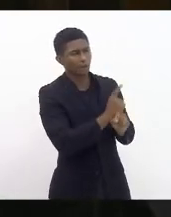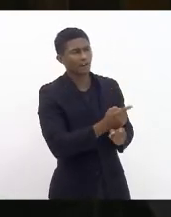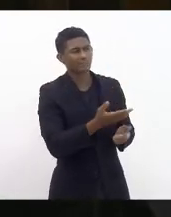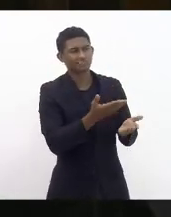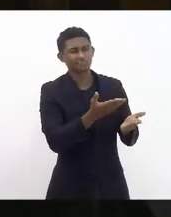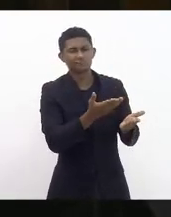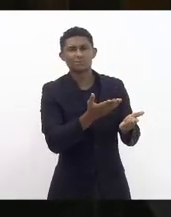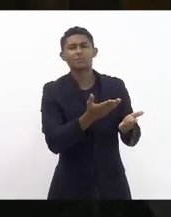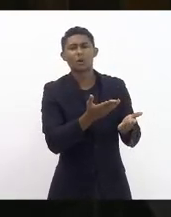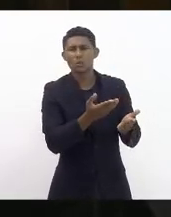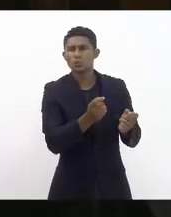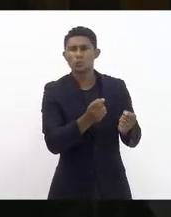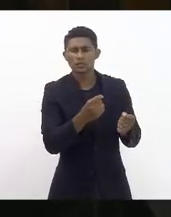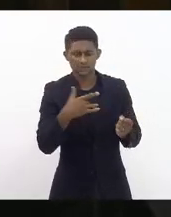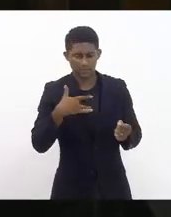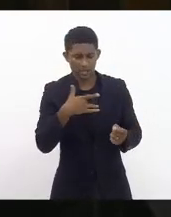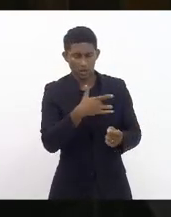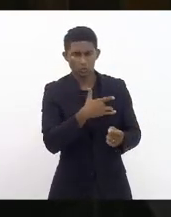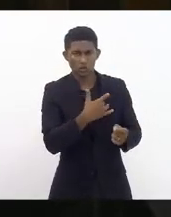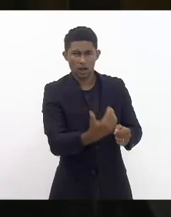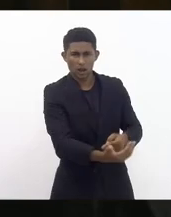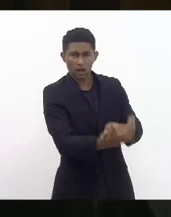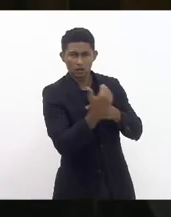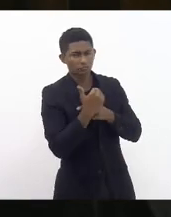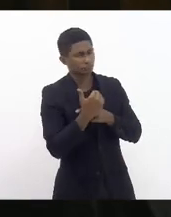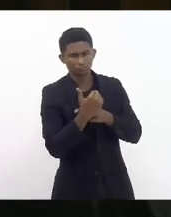mal à saúde.